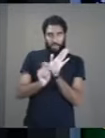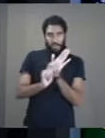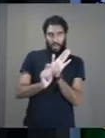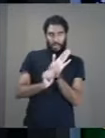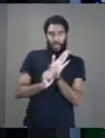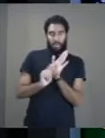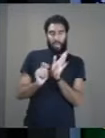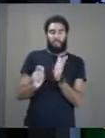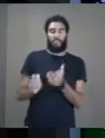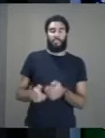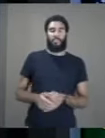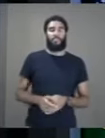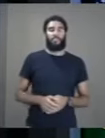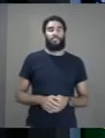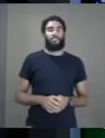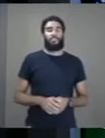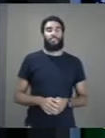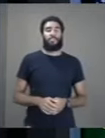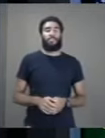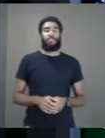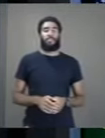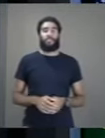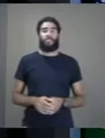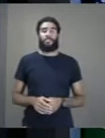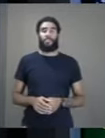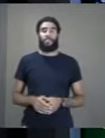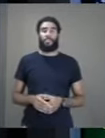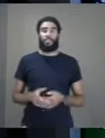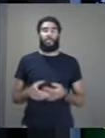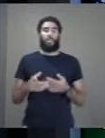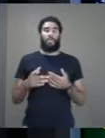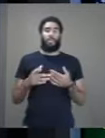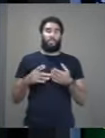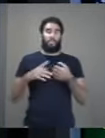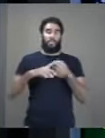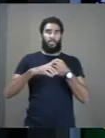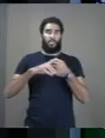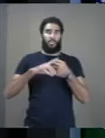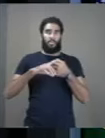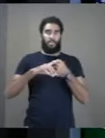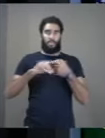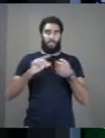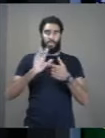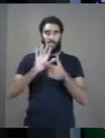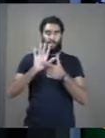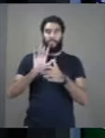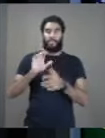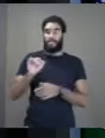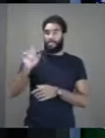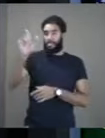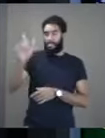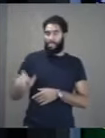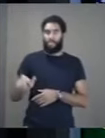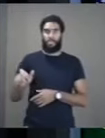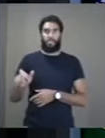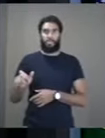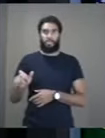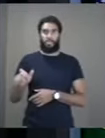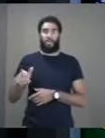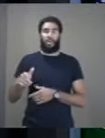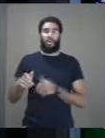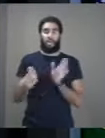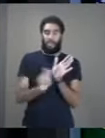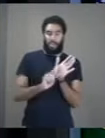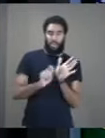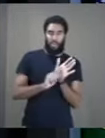Segundo esse artigo, segundo a lei, uma pessoa, quando é flagrada portando drogas ilegais, hoje